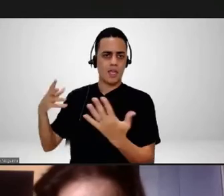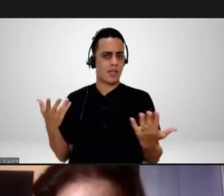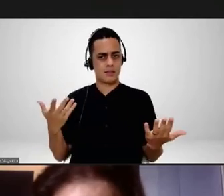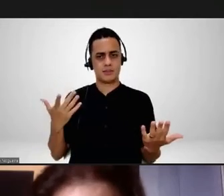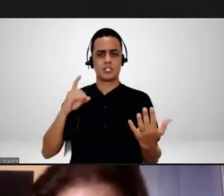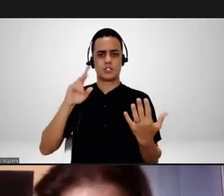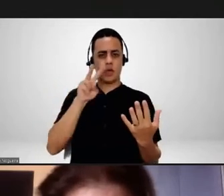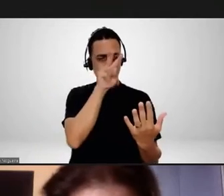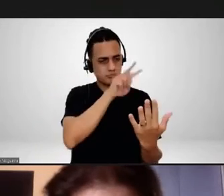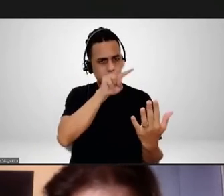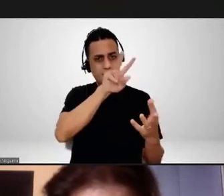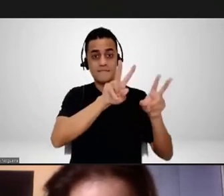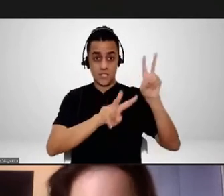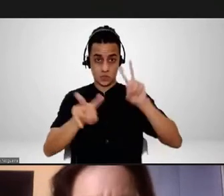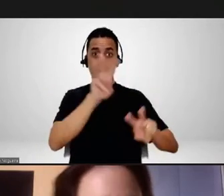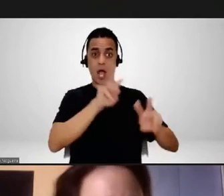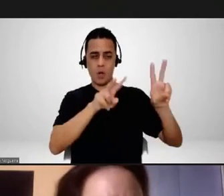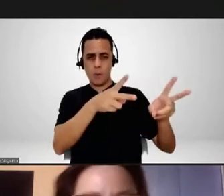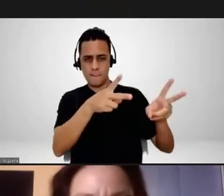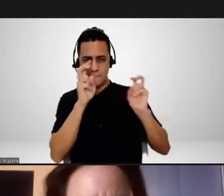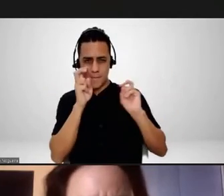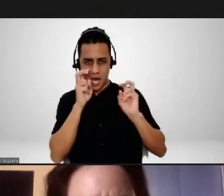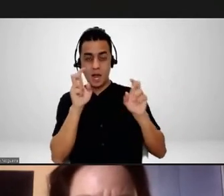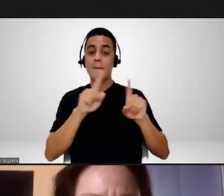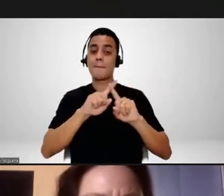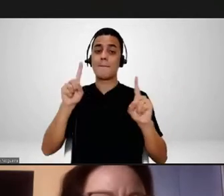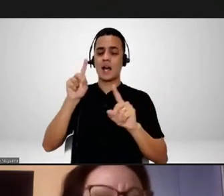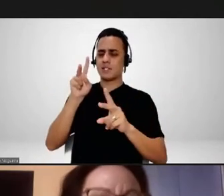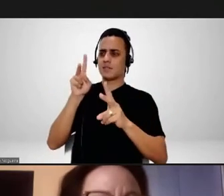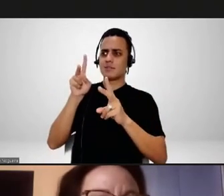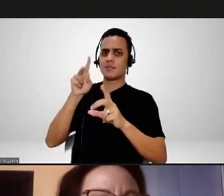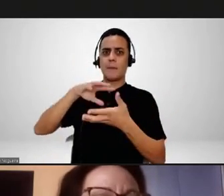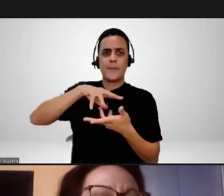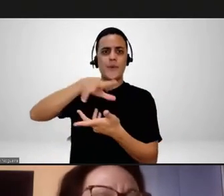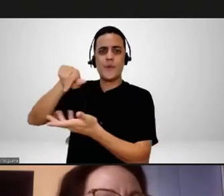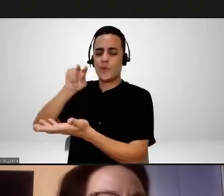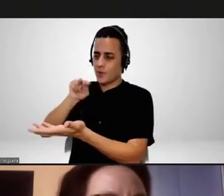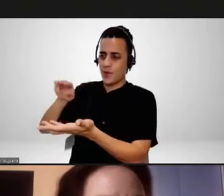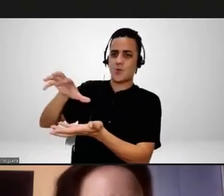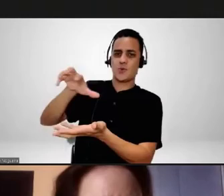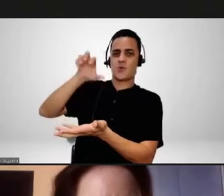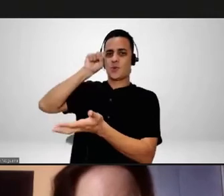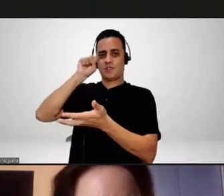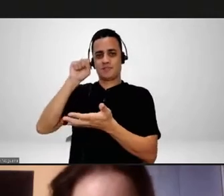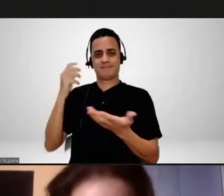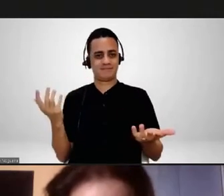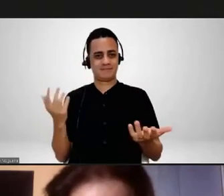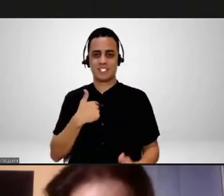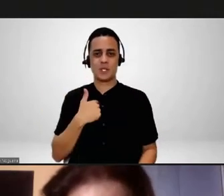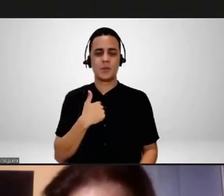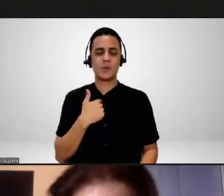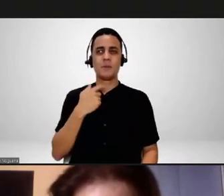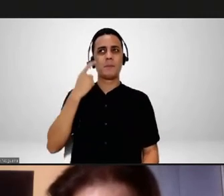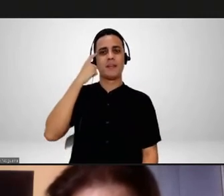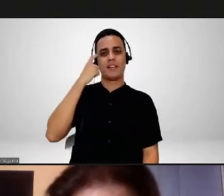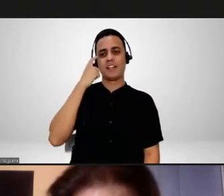de visualidades, mas a leitura do mundo, né, que se faz. Então, eu não vejo como você se